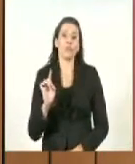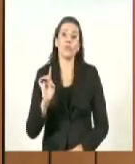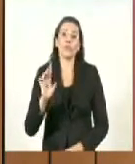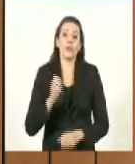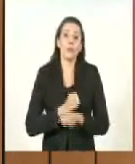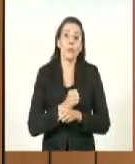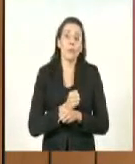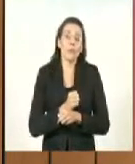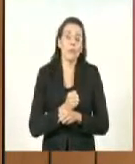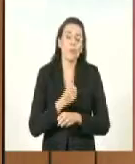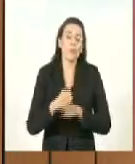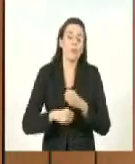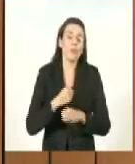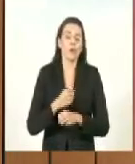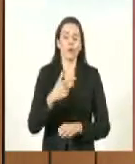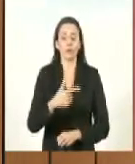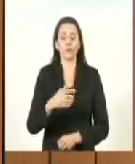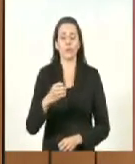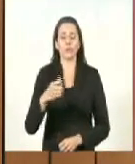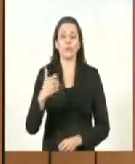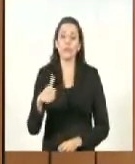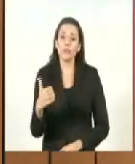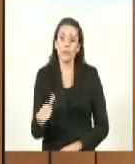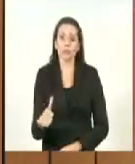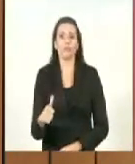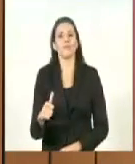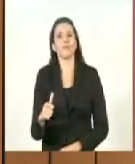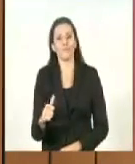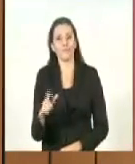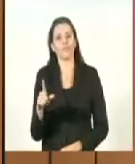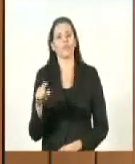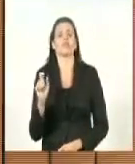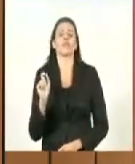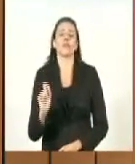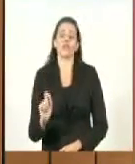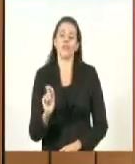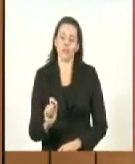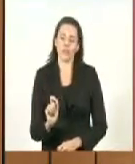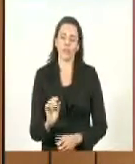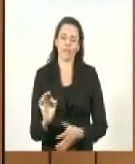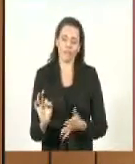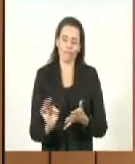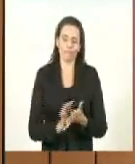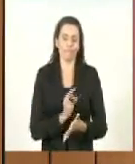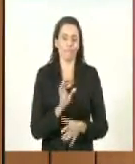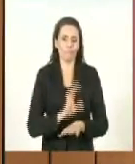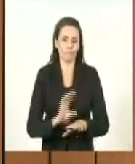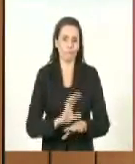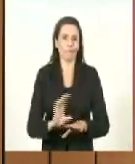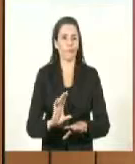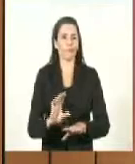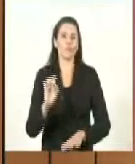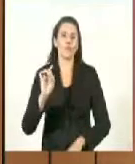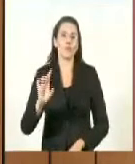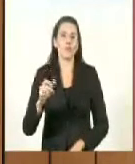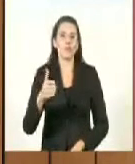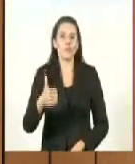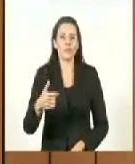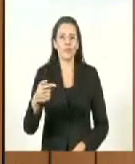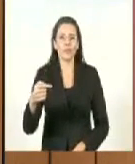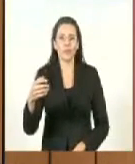do DETRAN. Ainda assim, apenas para 160 vagas. Embora em 2010 tenham sido